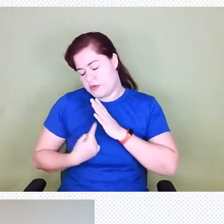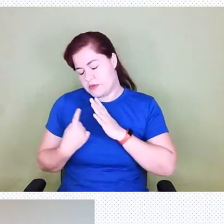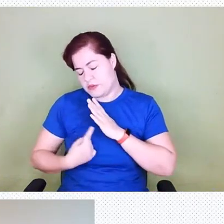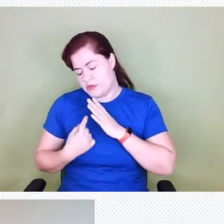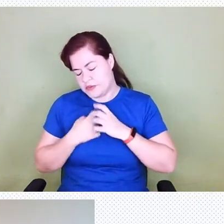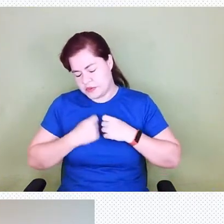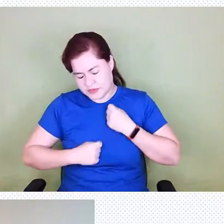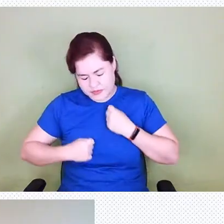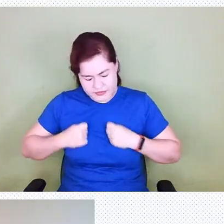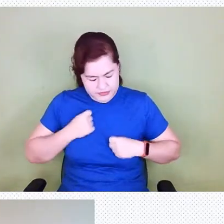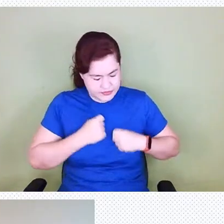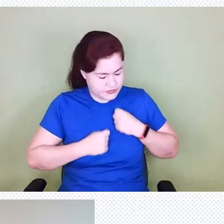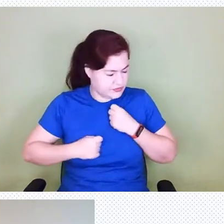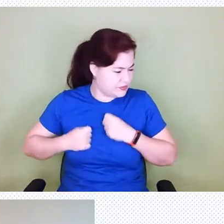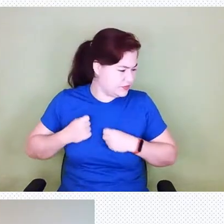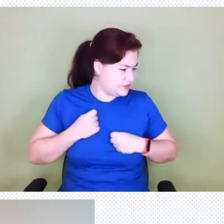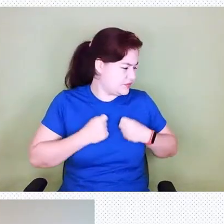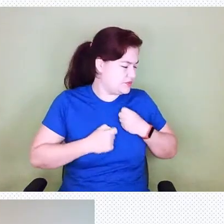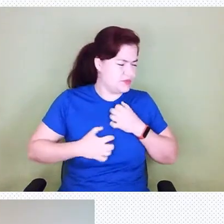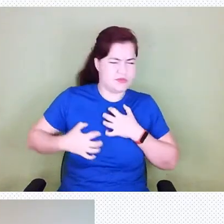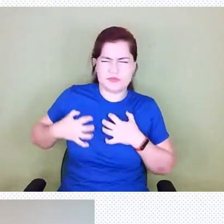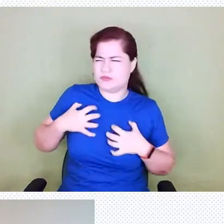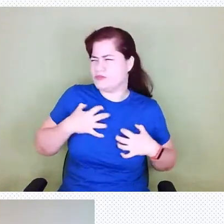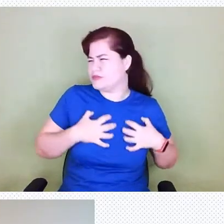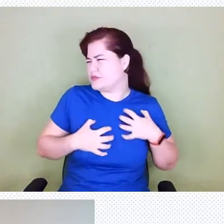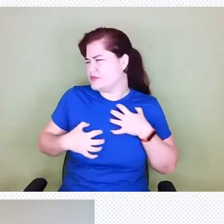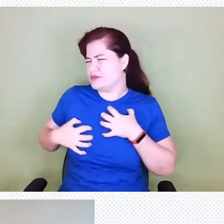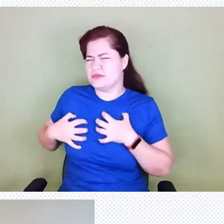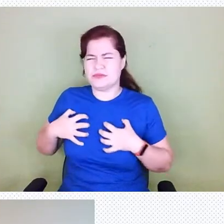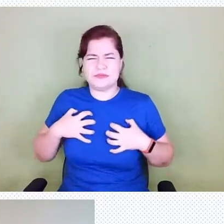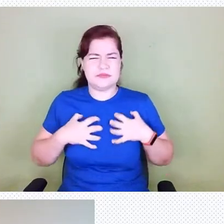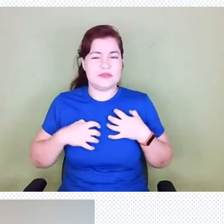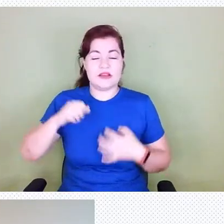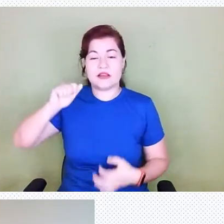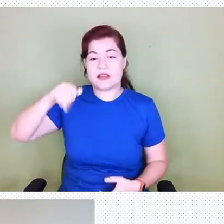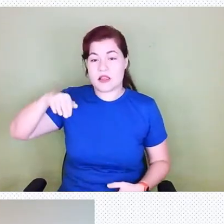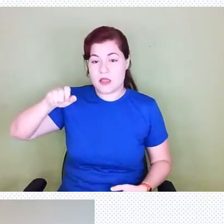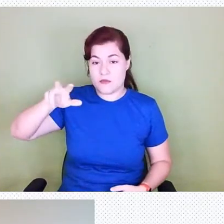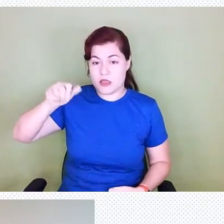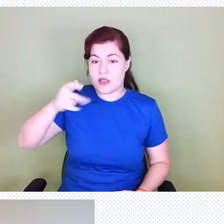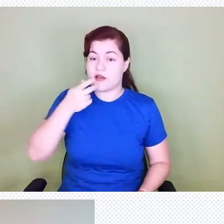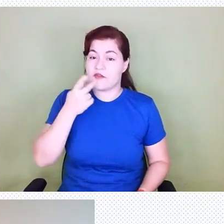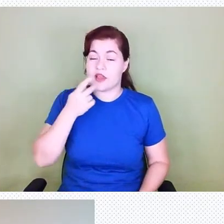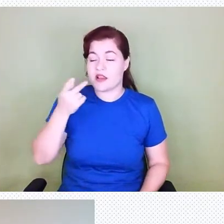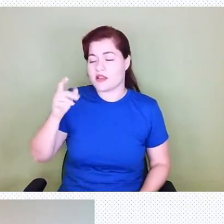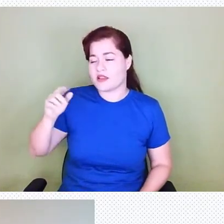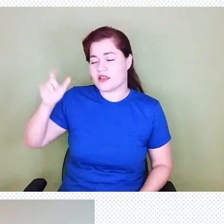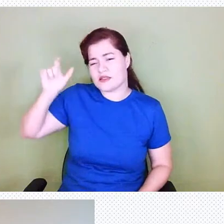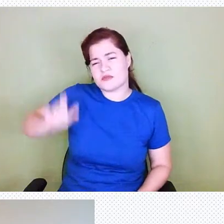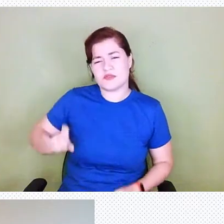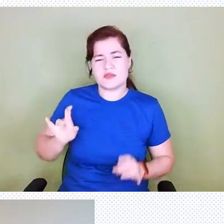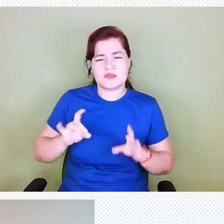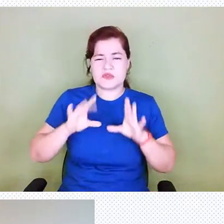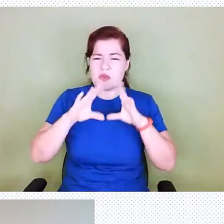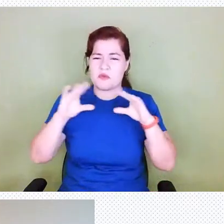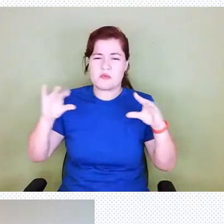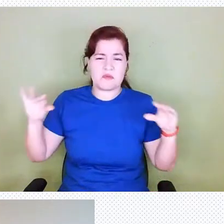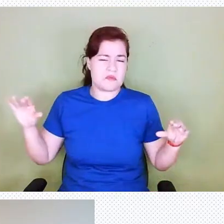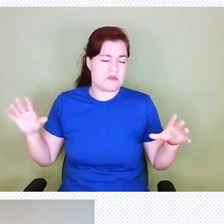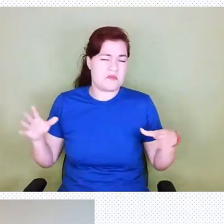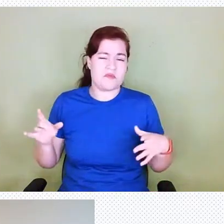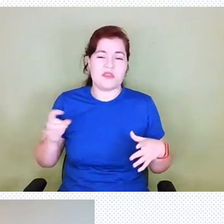mal disfarçadas. Amélia nos diz que são convenientes e falsamente